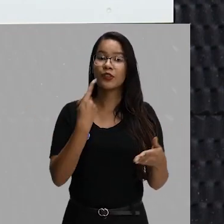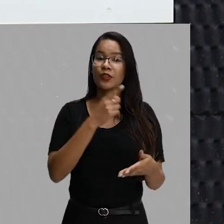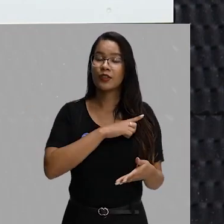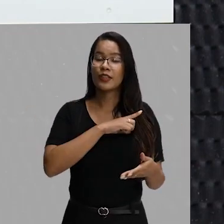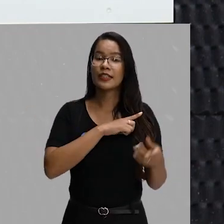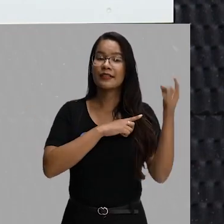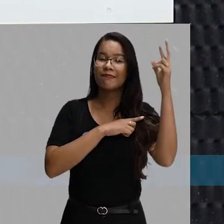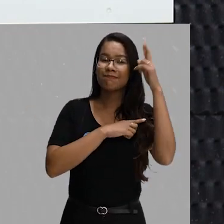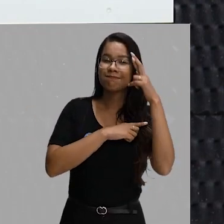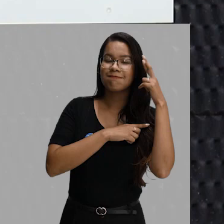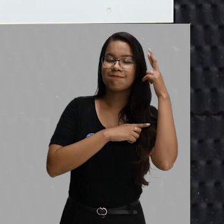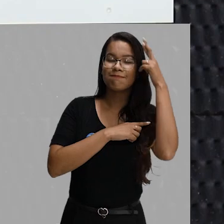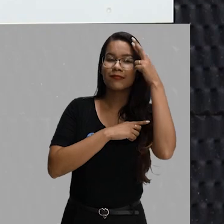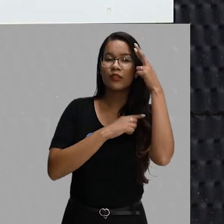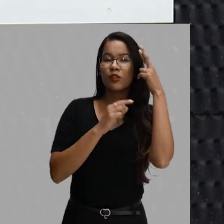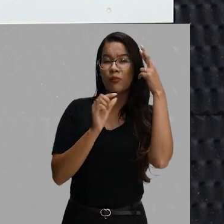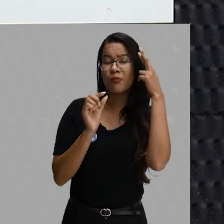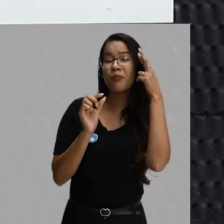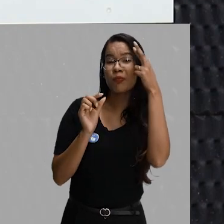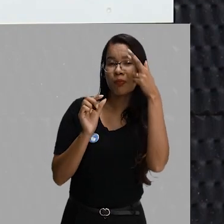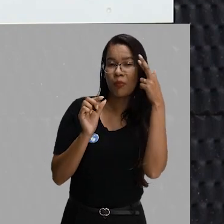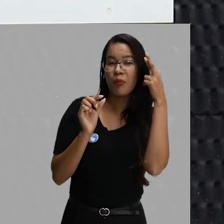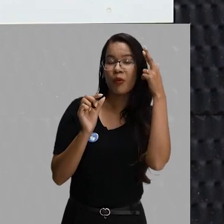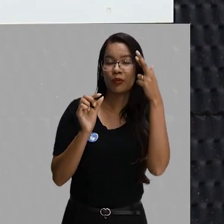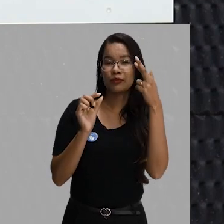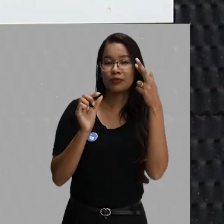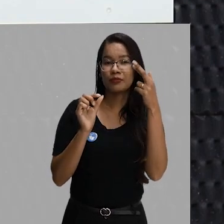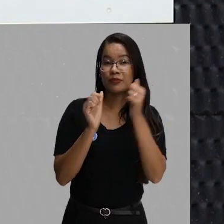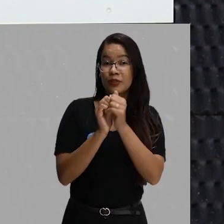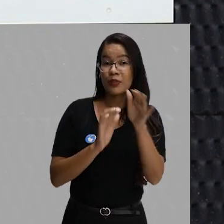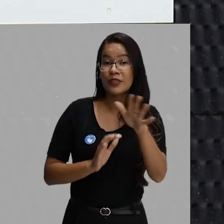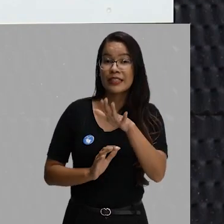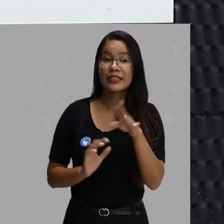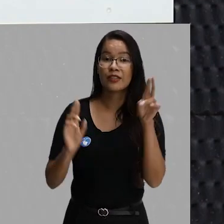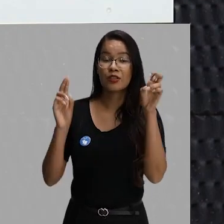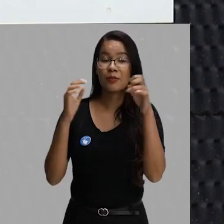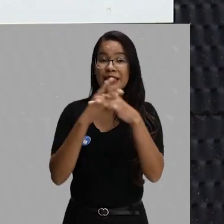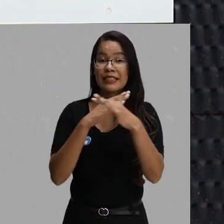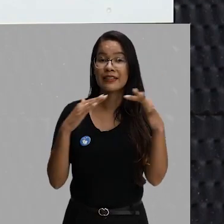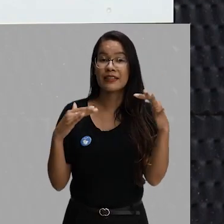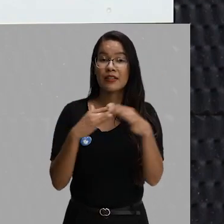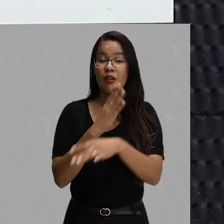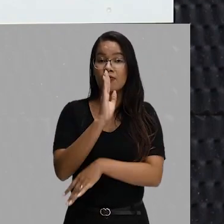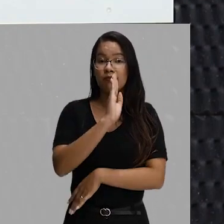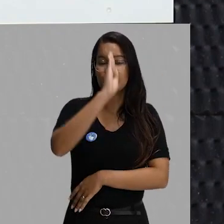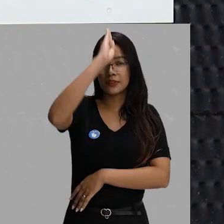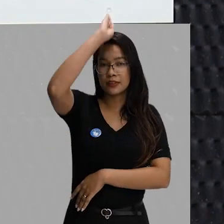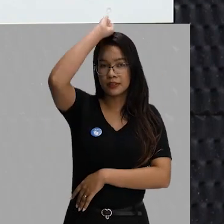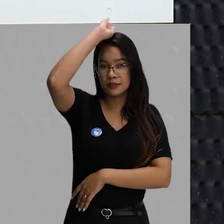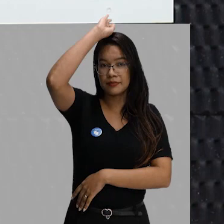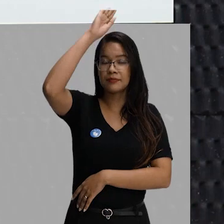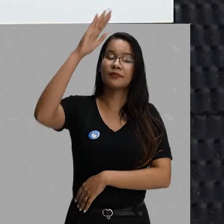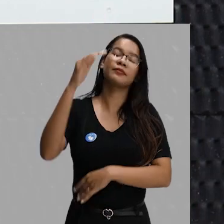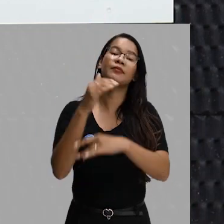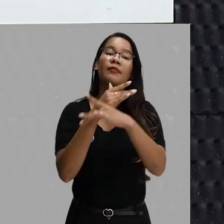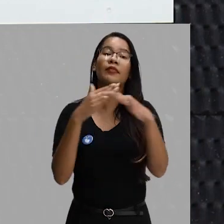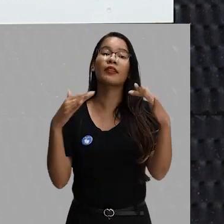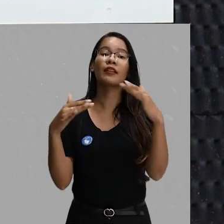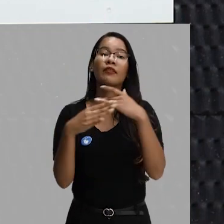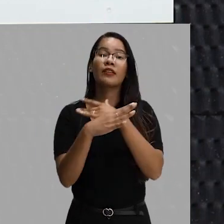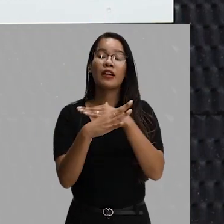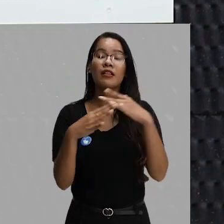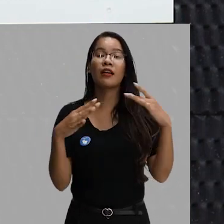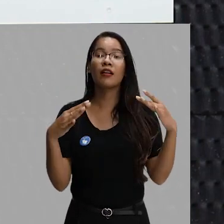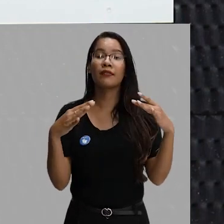iremos refletir um pouco com vocês sobre a civilização romana, uma civilização